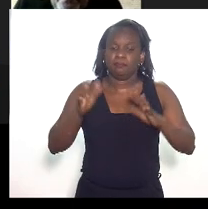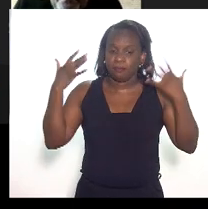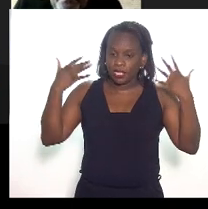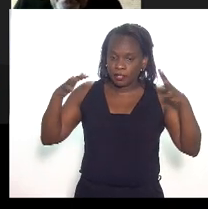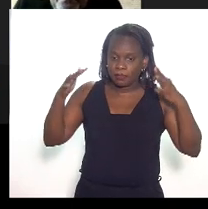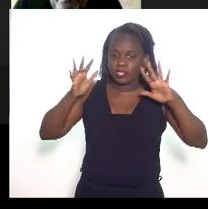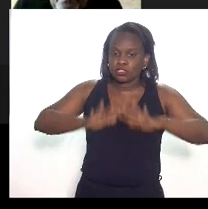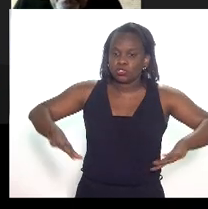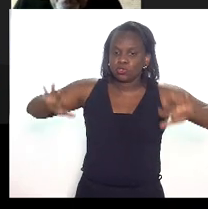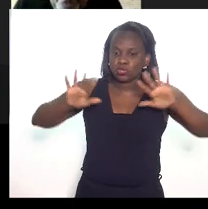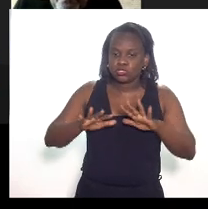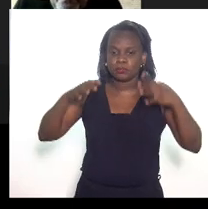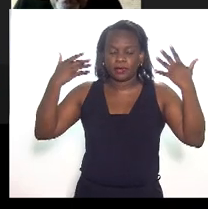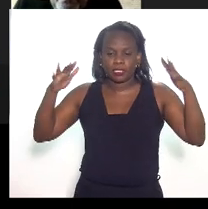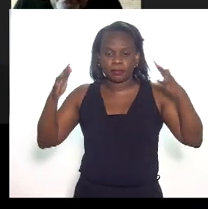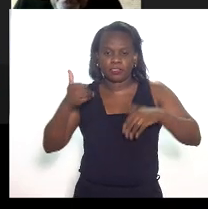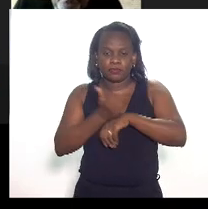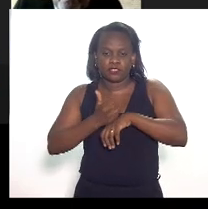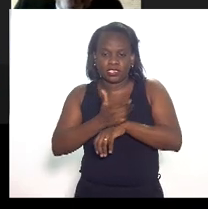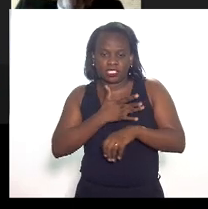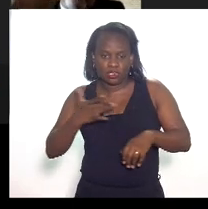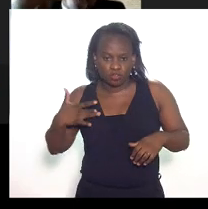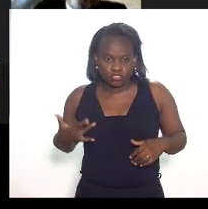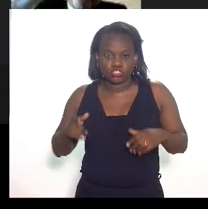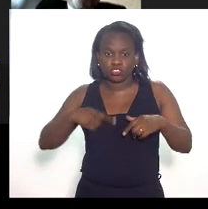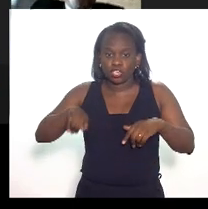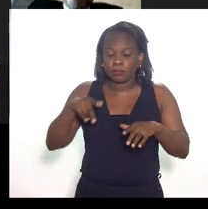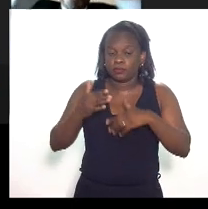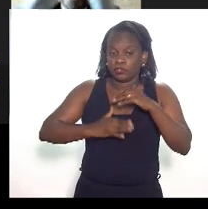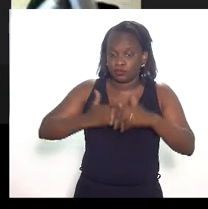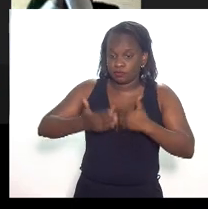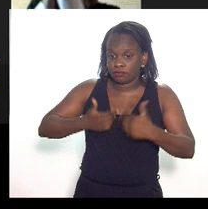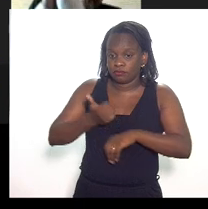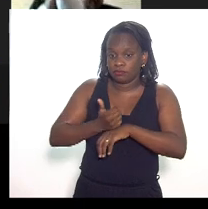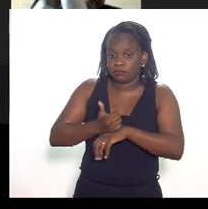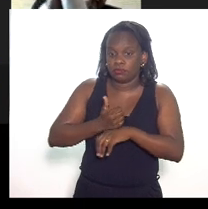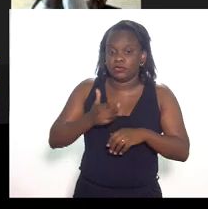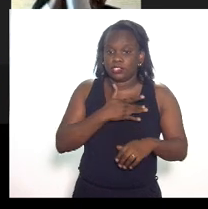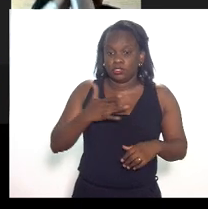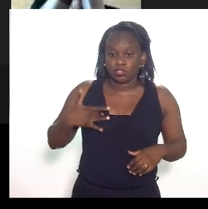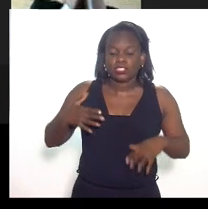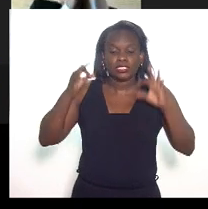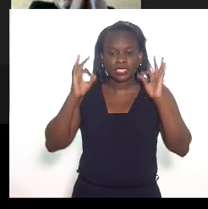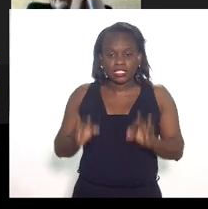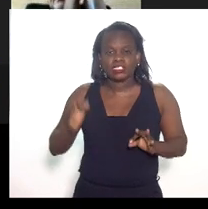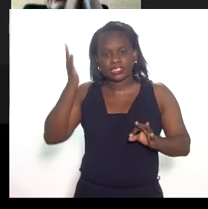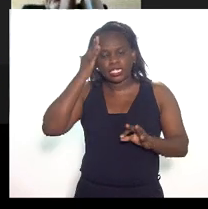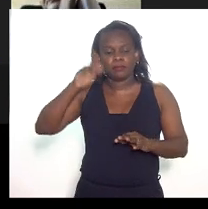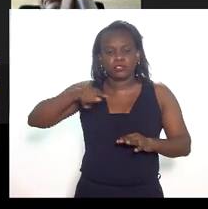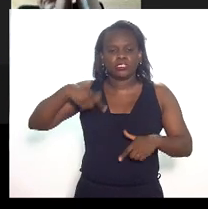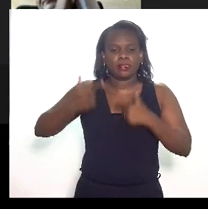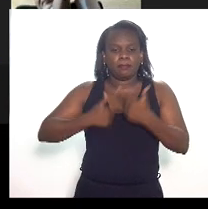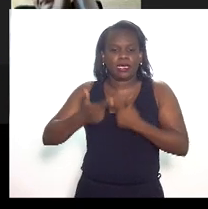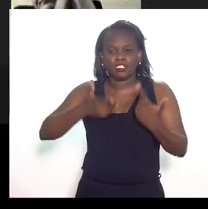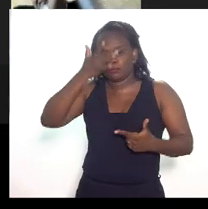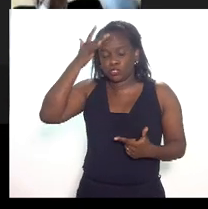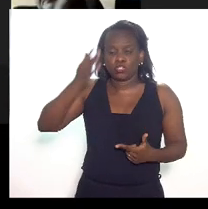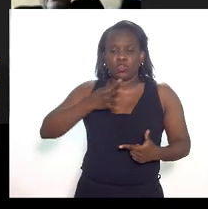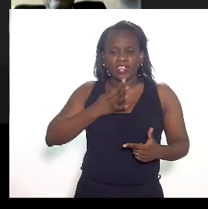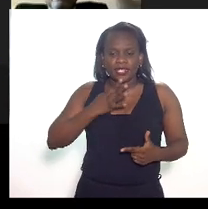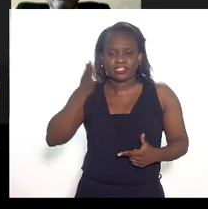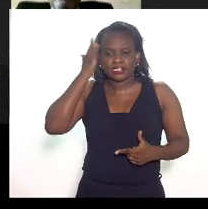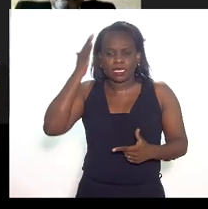Parabéns a todos, parabéns aos profissionais de saúde. Saímos daqui, nós, profissionais de saúde, com absoluta certeza que sabemos o nosso trabalho, que as pessoas conhecem o